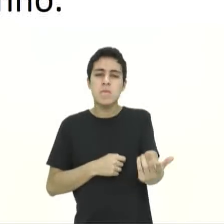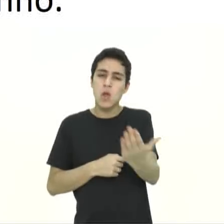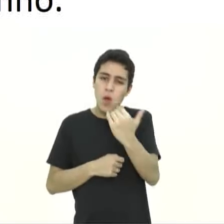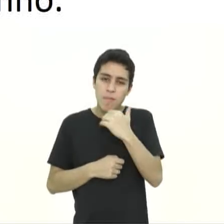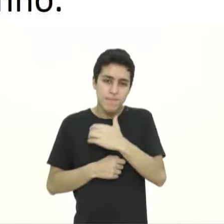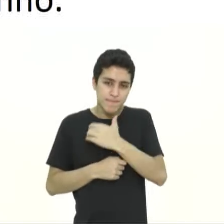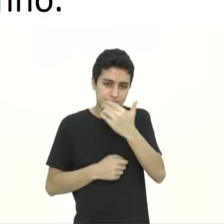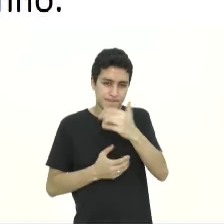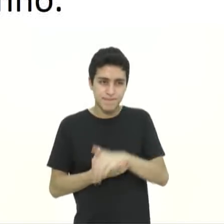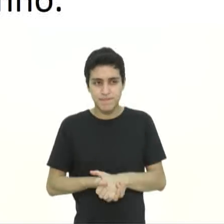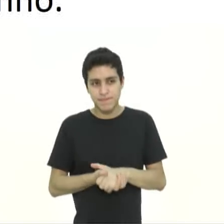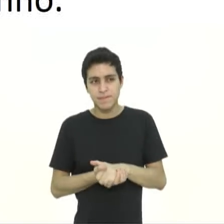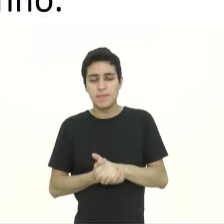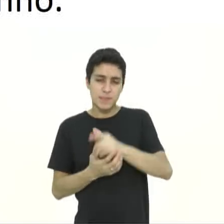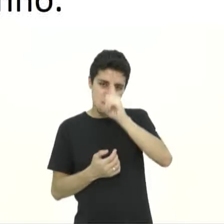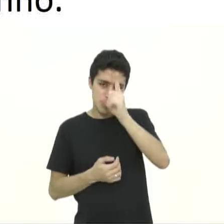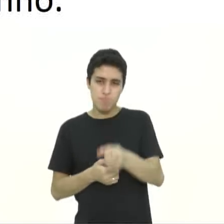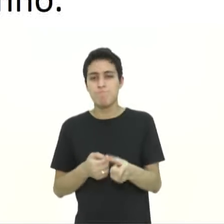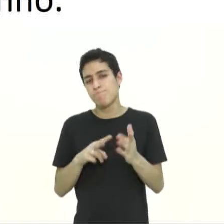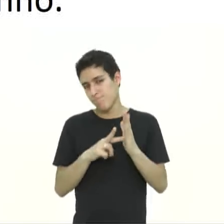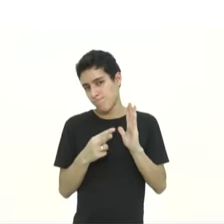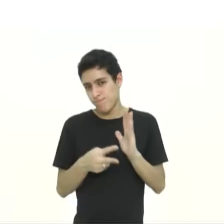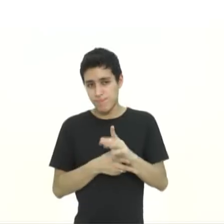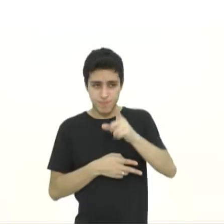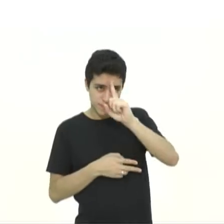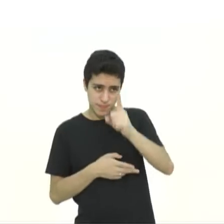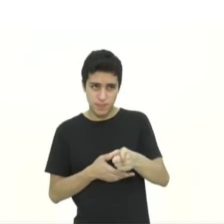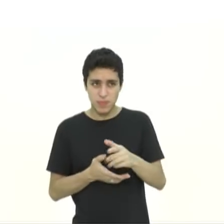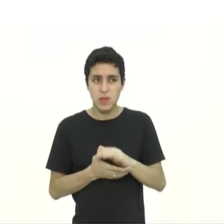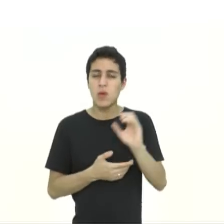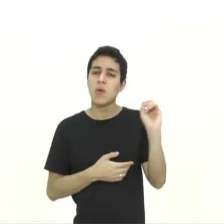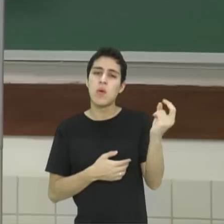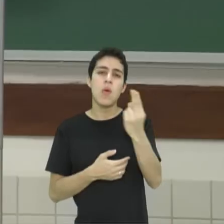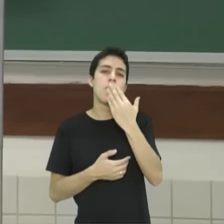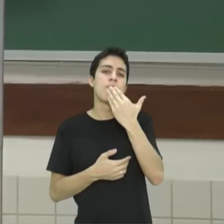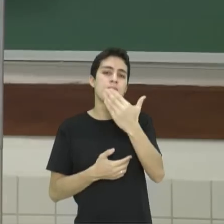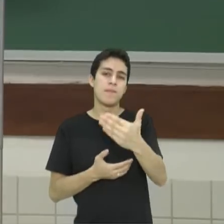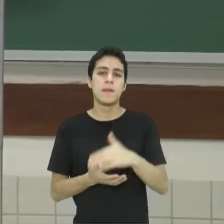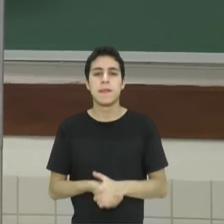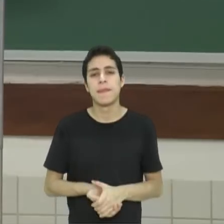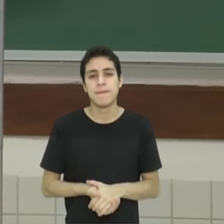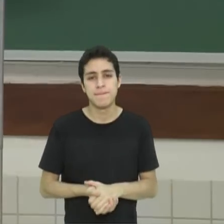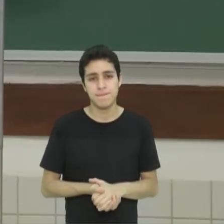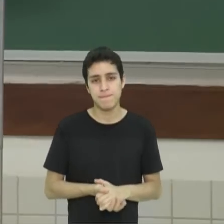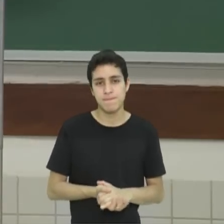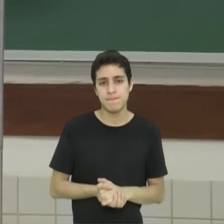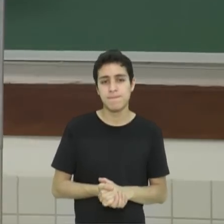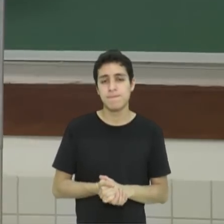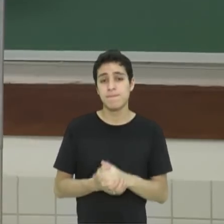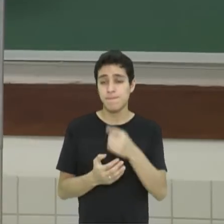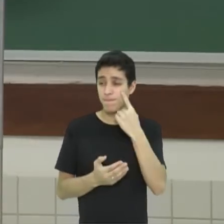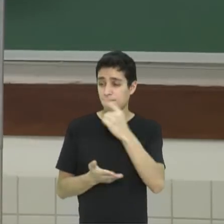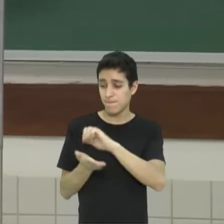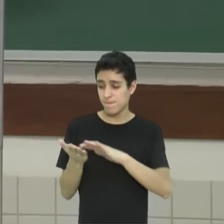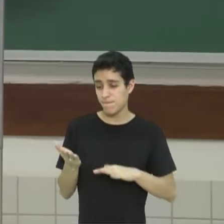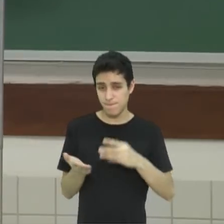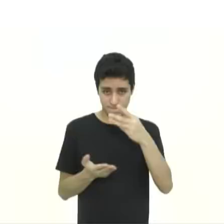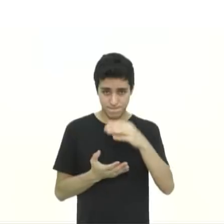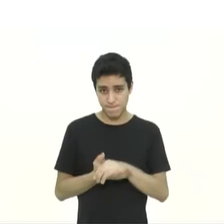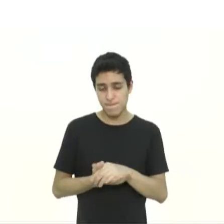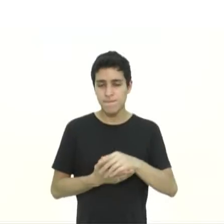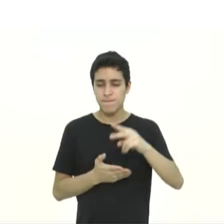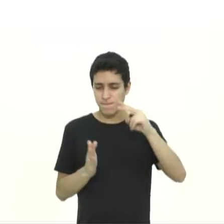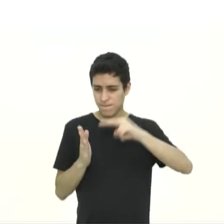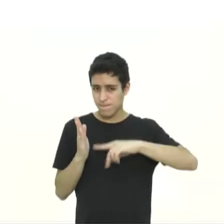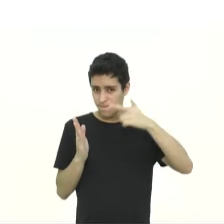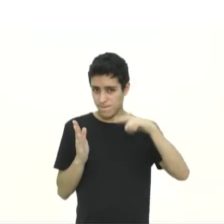a maçã. O imperativo é quando eu tenho uma ordem ou um pedido. Então vamos ao exercício número 3.